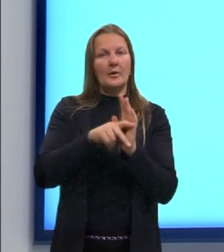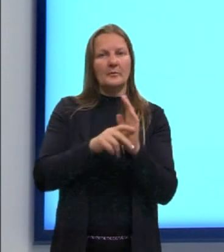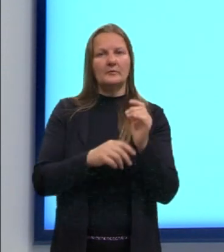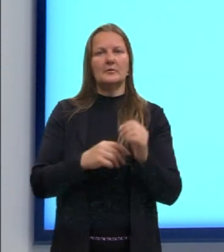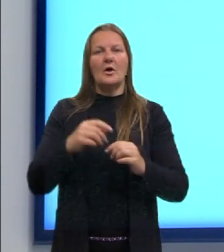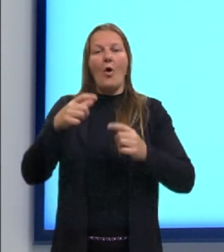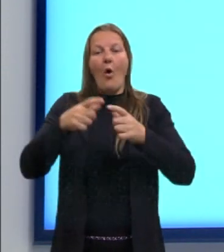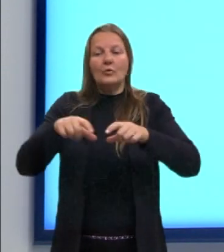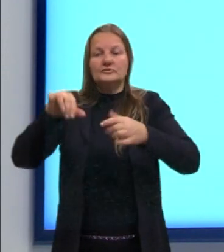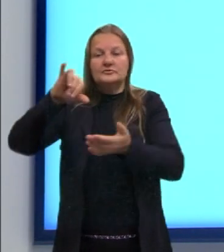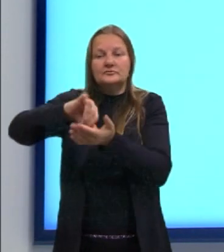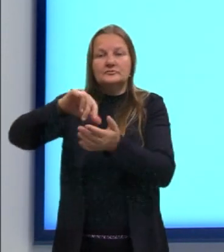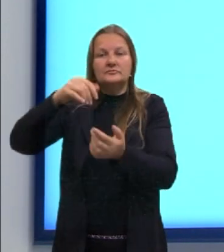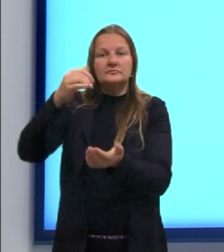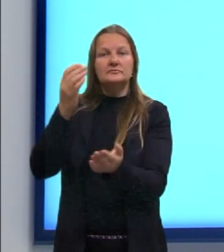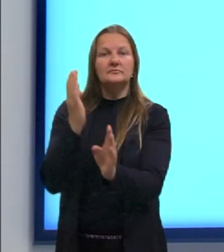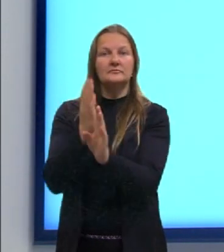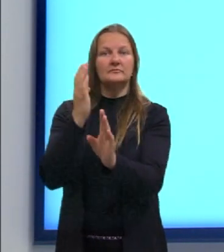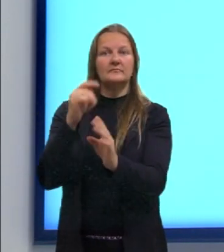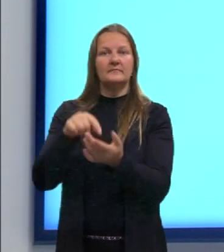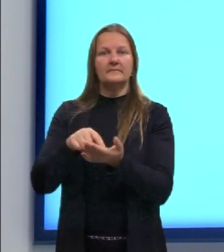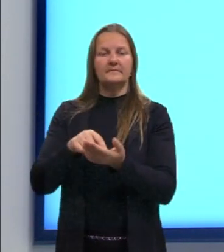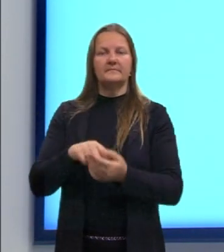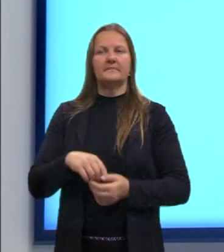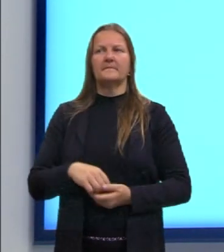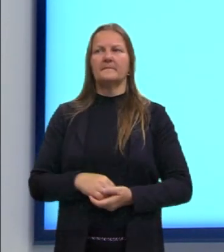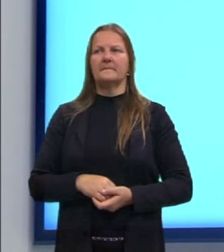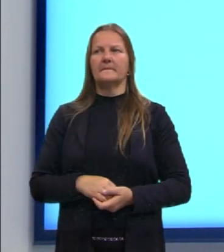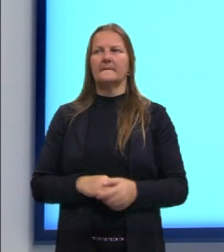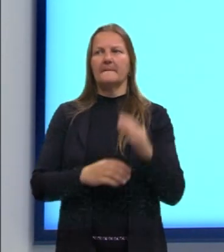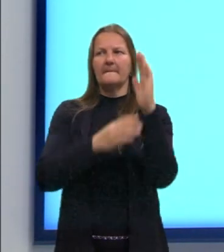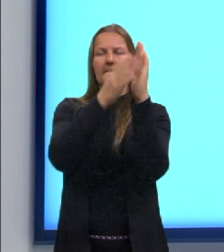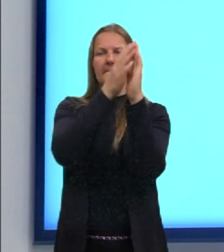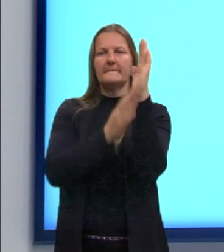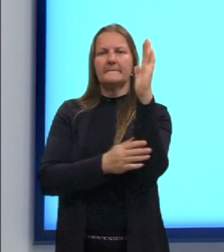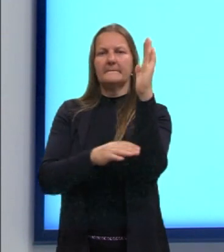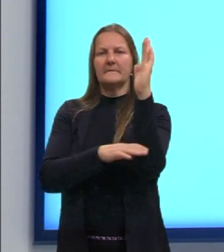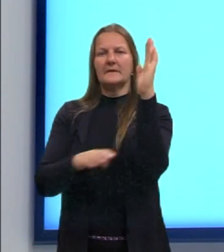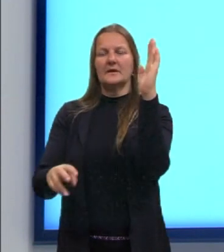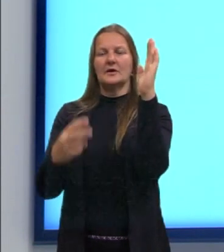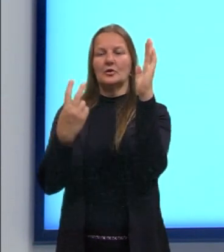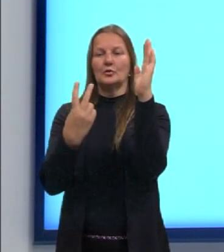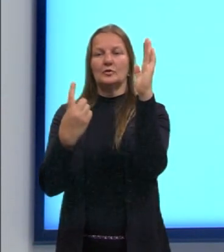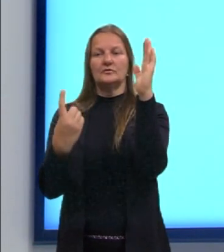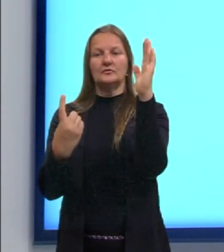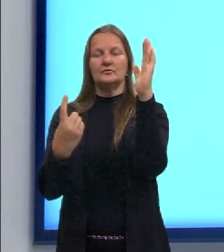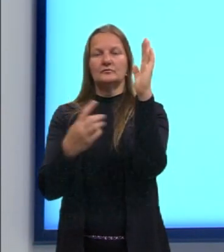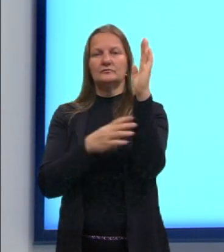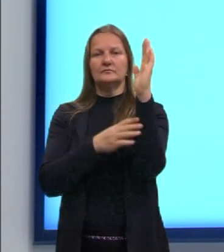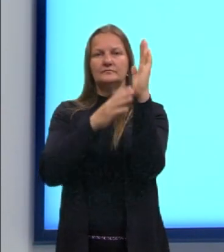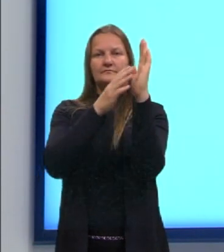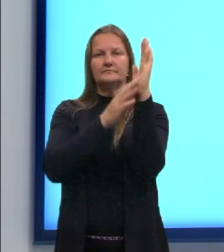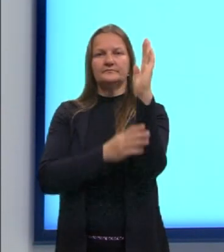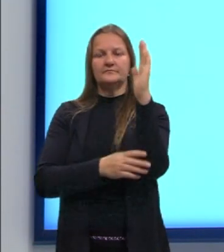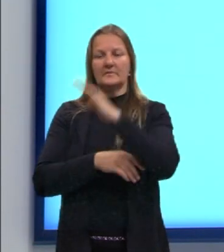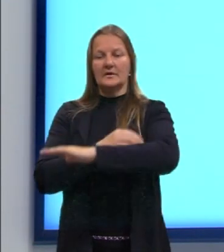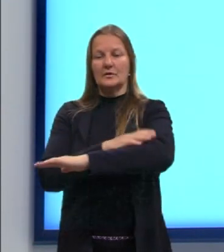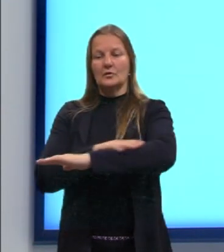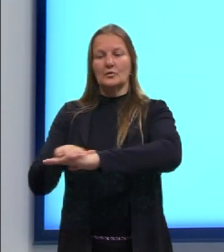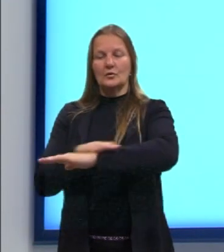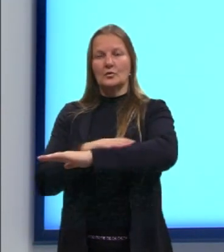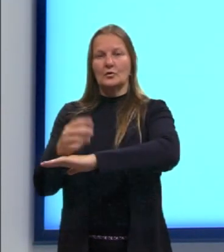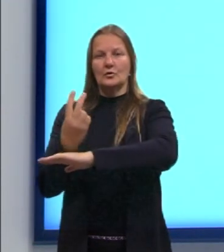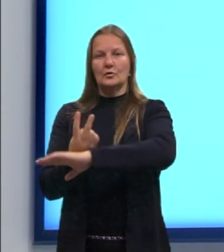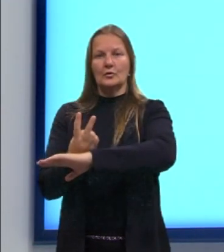a localização de um ponto. Aqui o ponto A, ele tem coordenada 2 e 1, então, o eixo horizontal é igual a